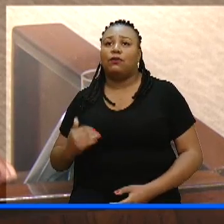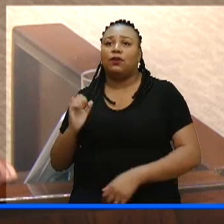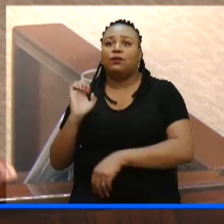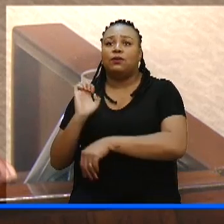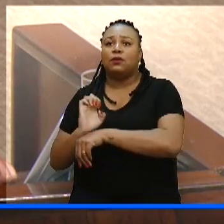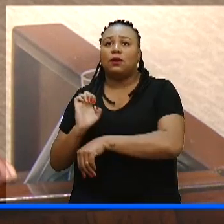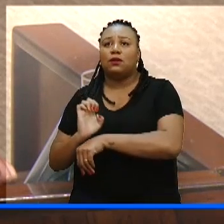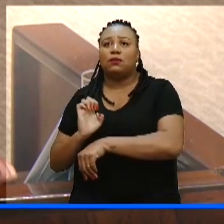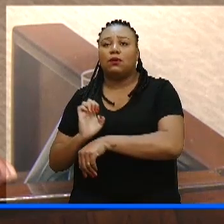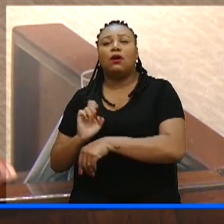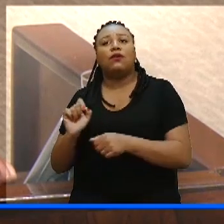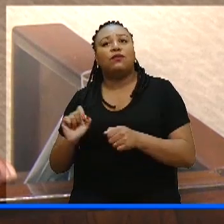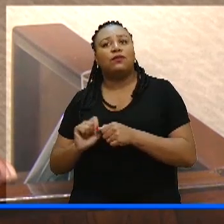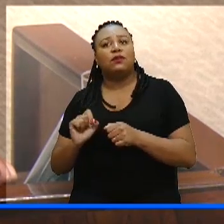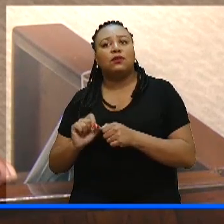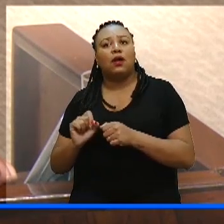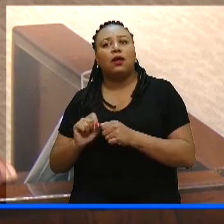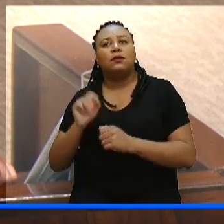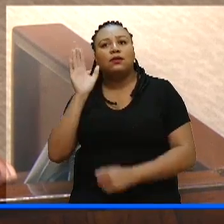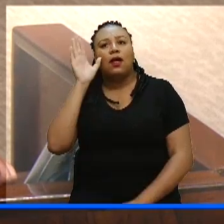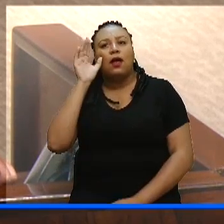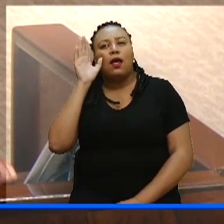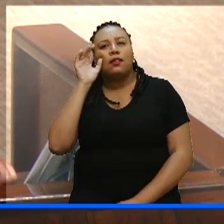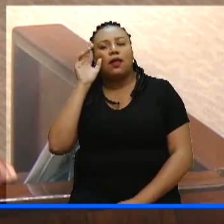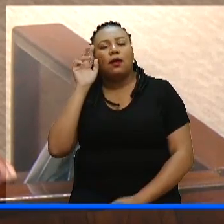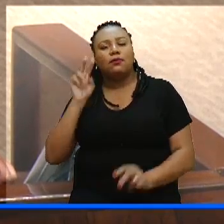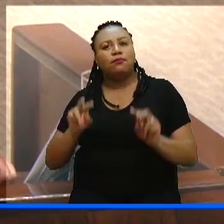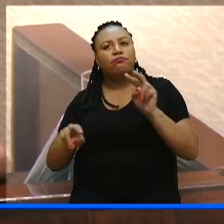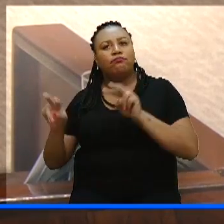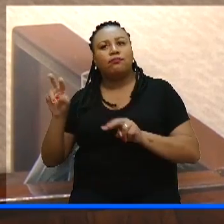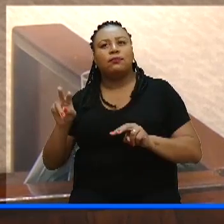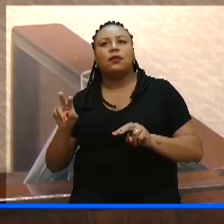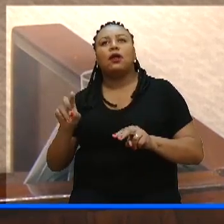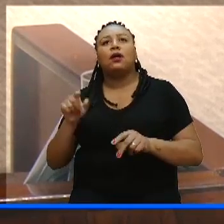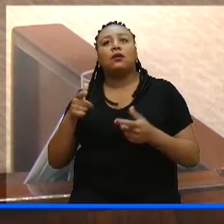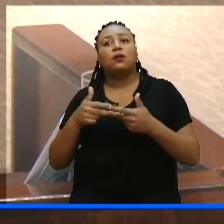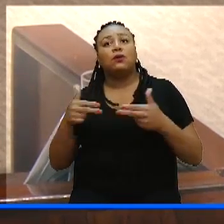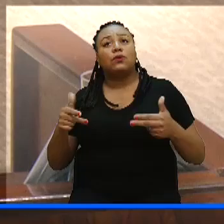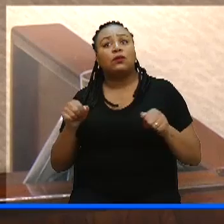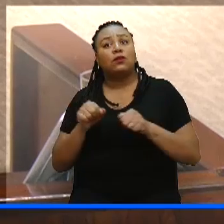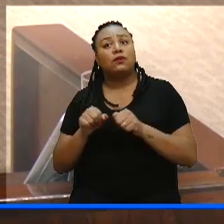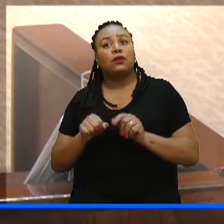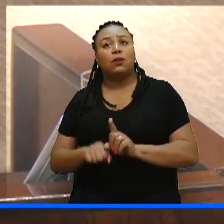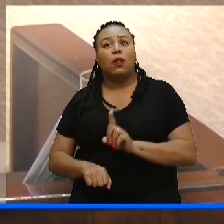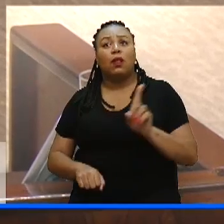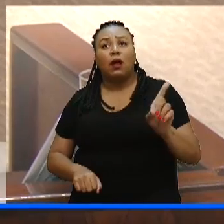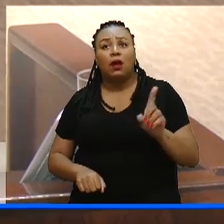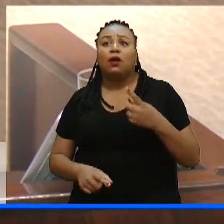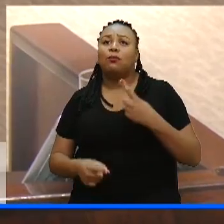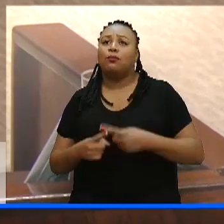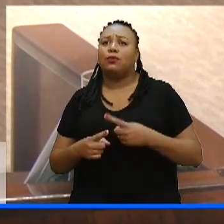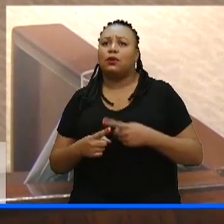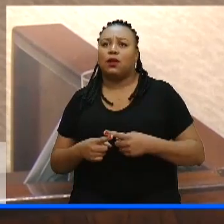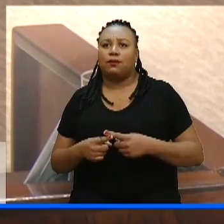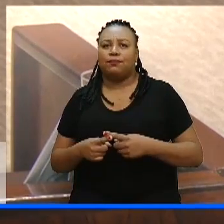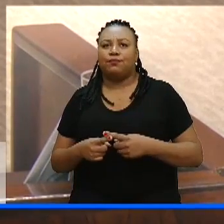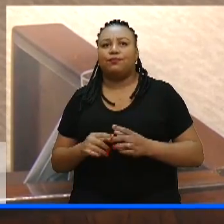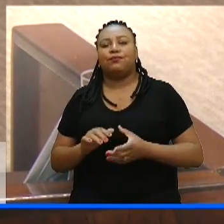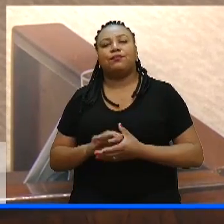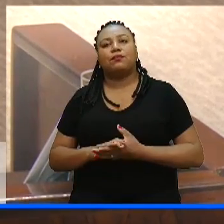zezé assim a devida análise das medidas que estão adotando porque eu digo isso